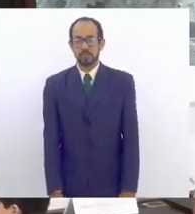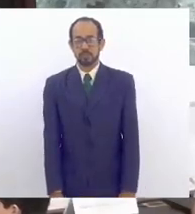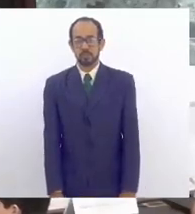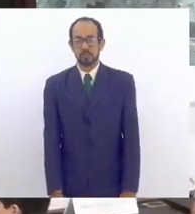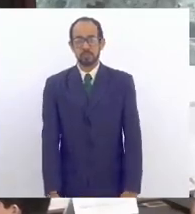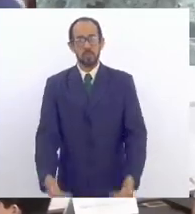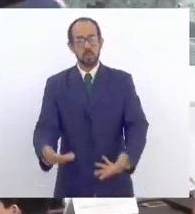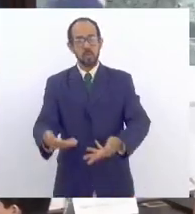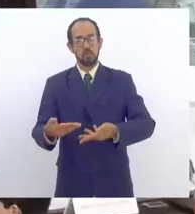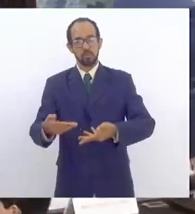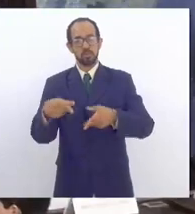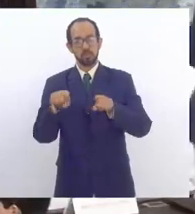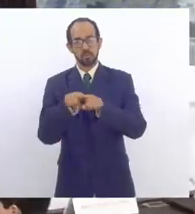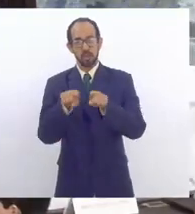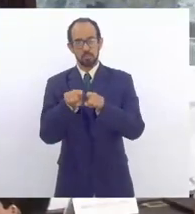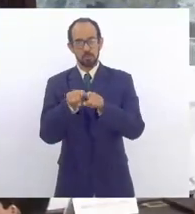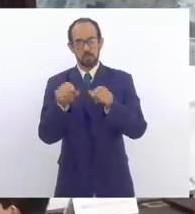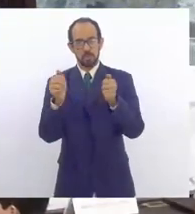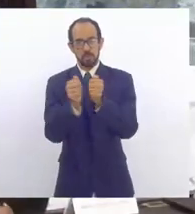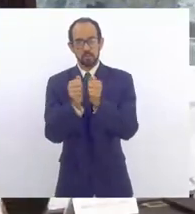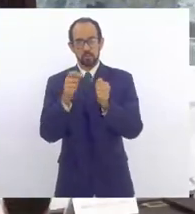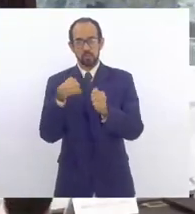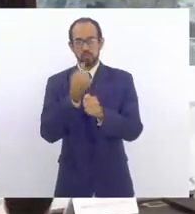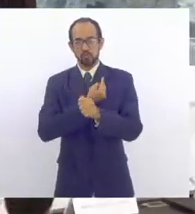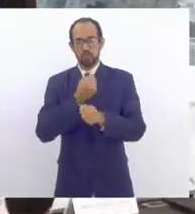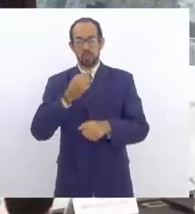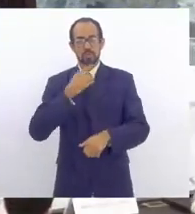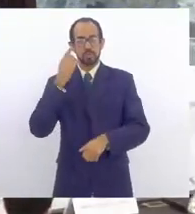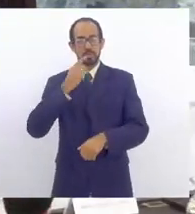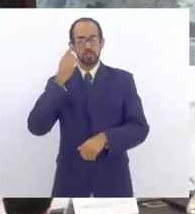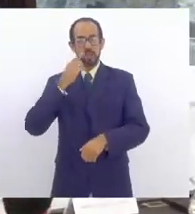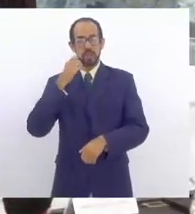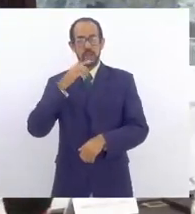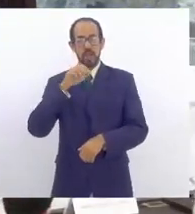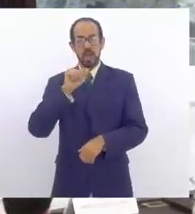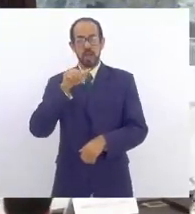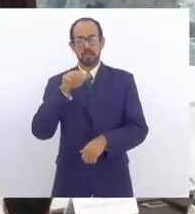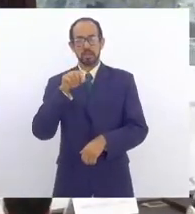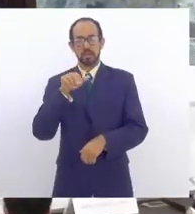Convido também para estar conosco aqui a deputada Adriana Baltazar.